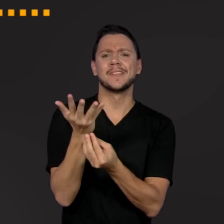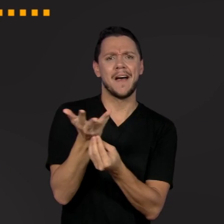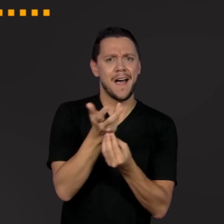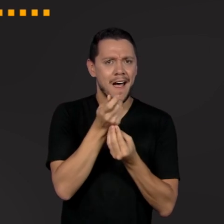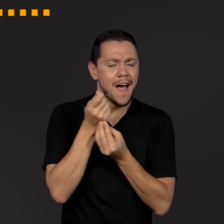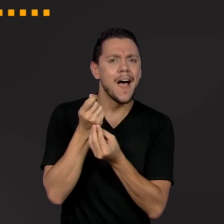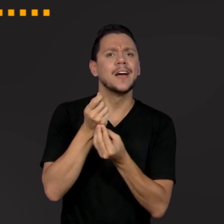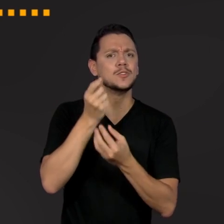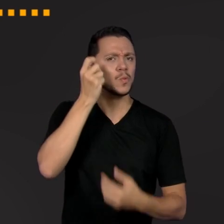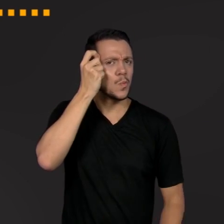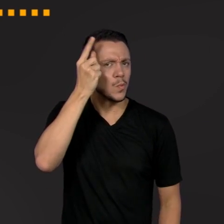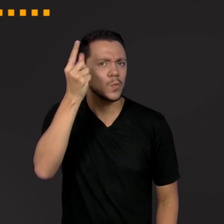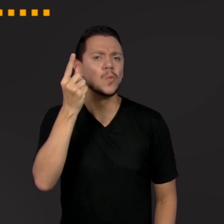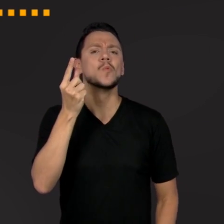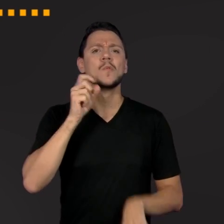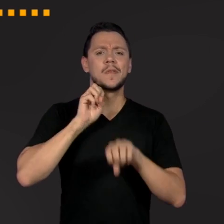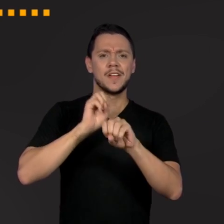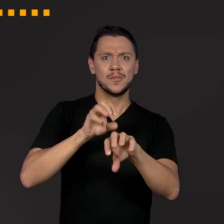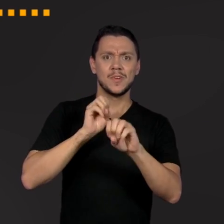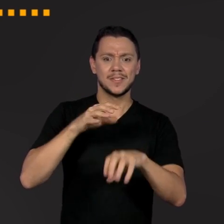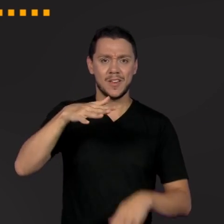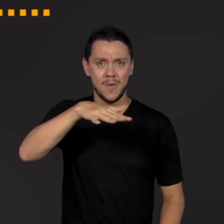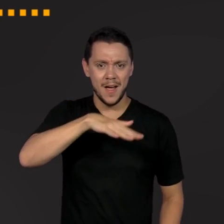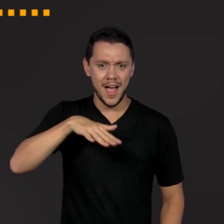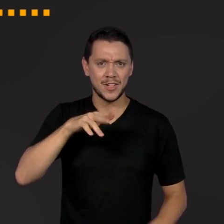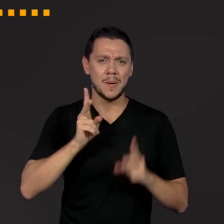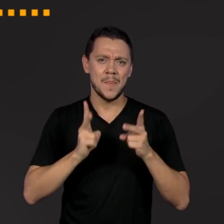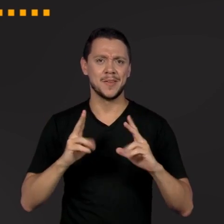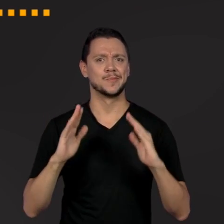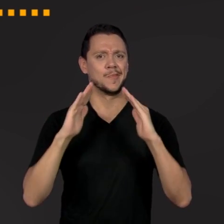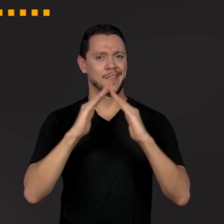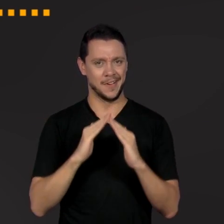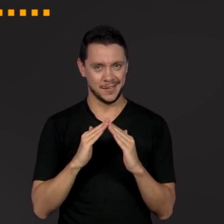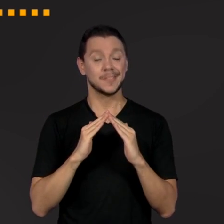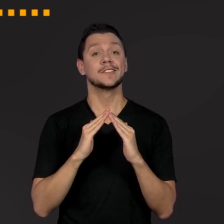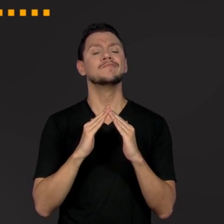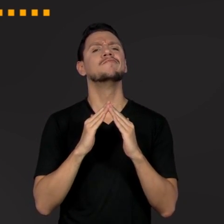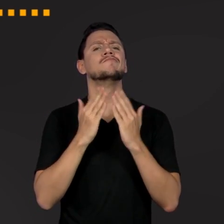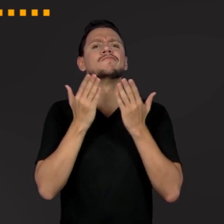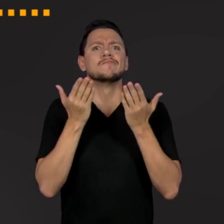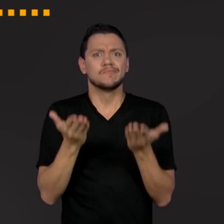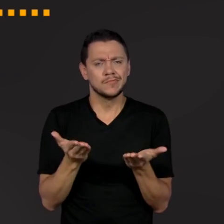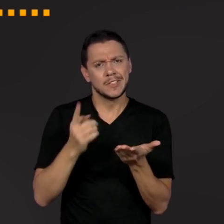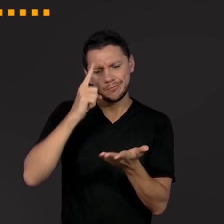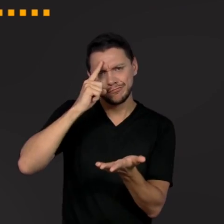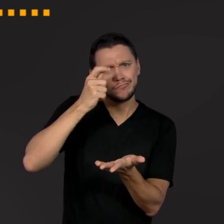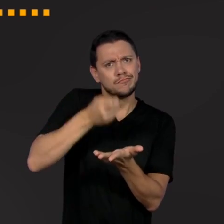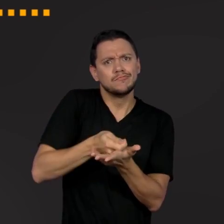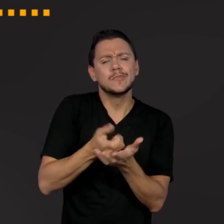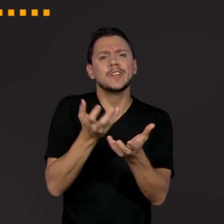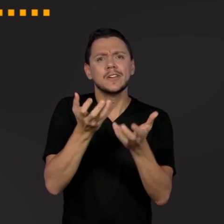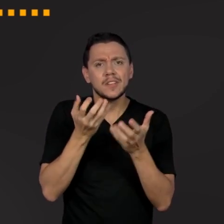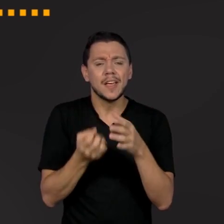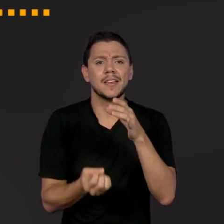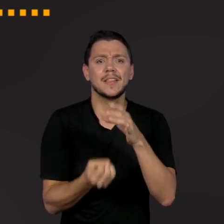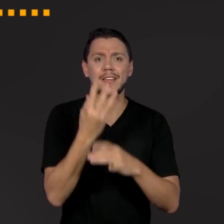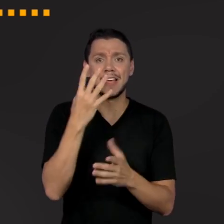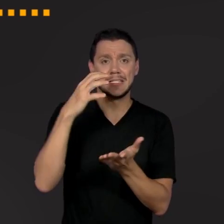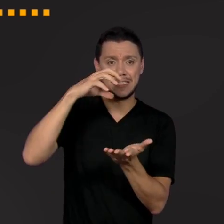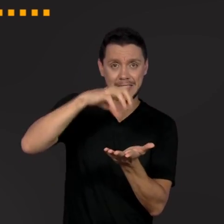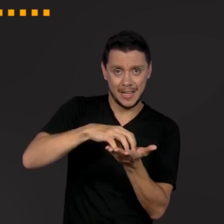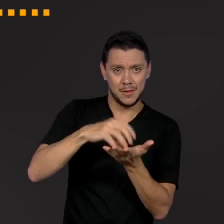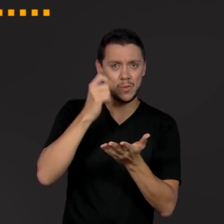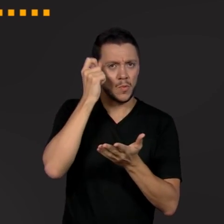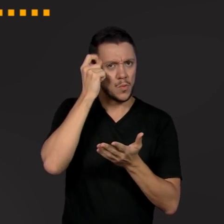à cultura e à educação na região onde morava. Foi quando resolveu criar um centro